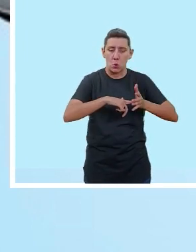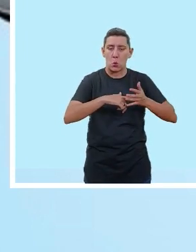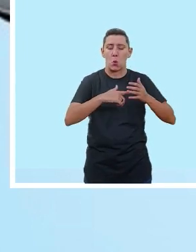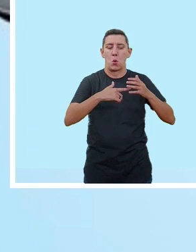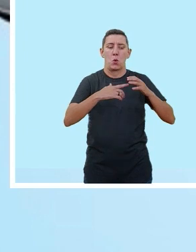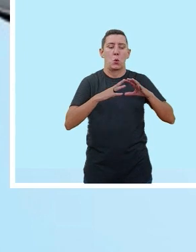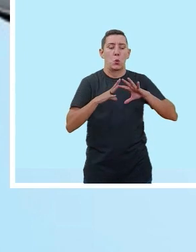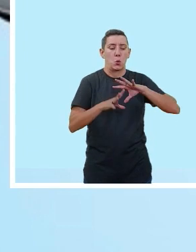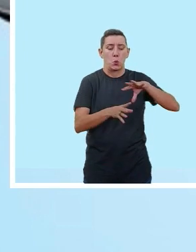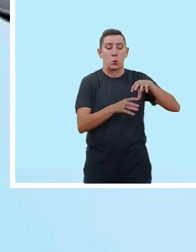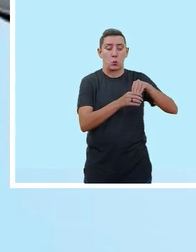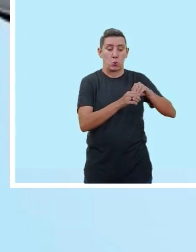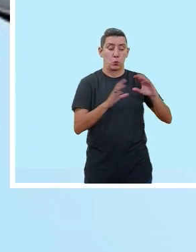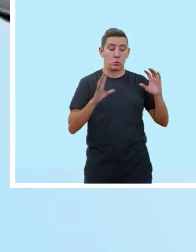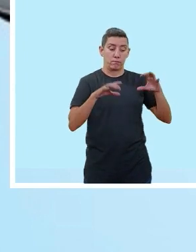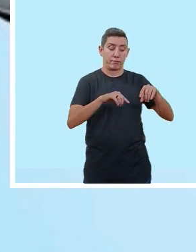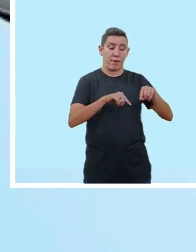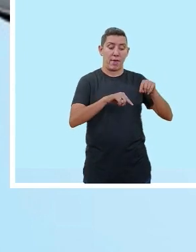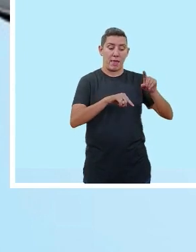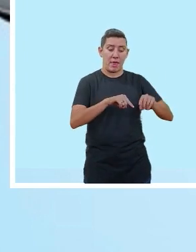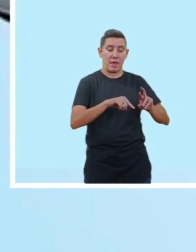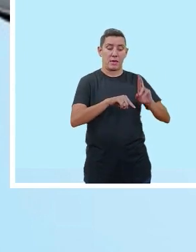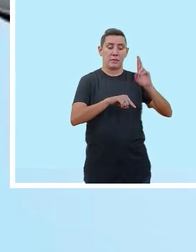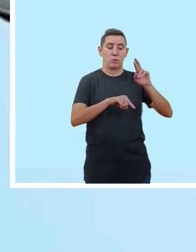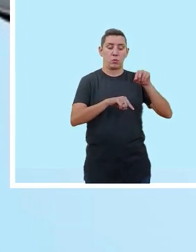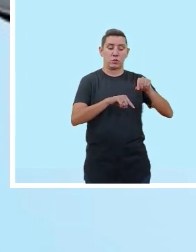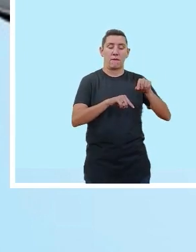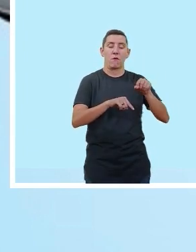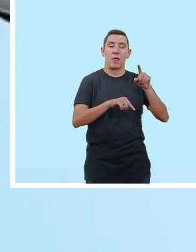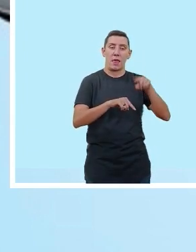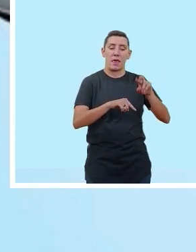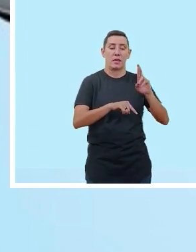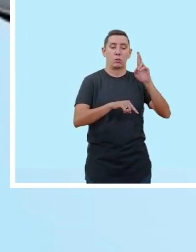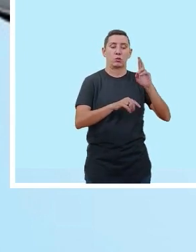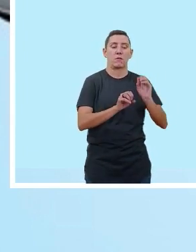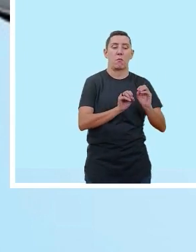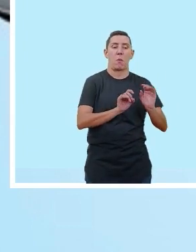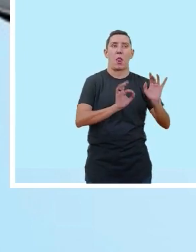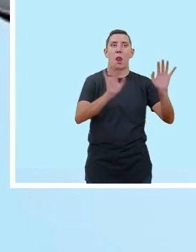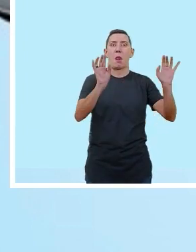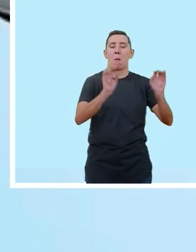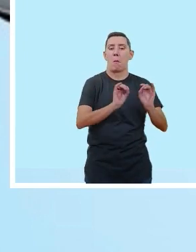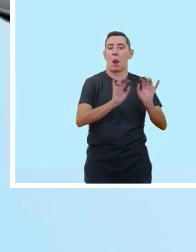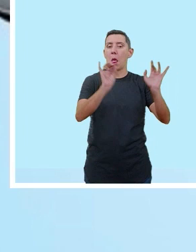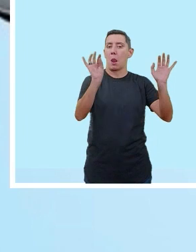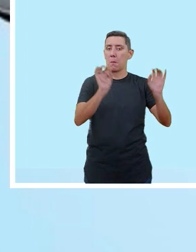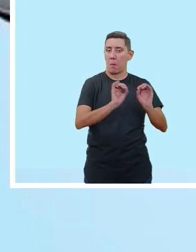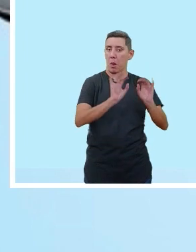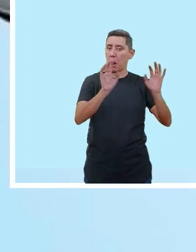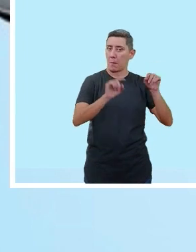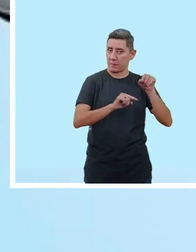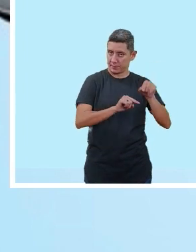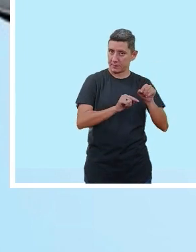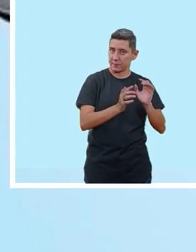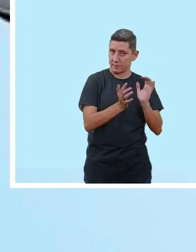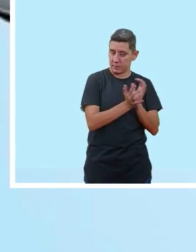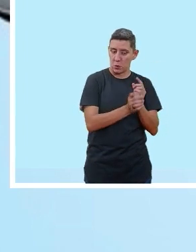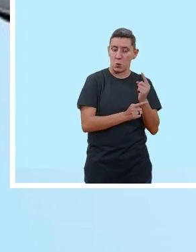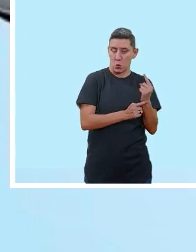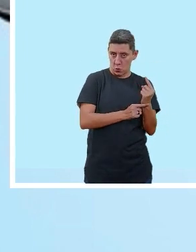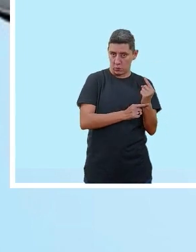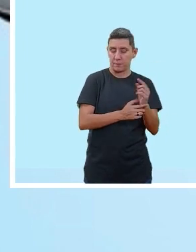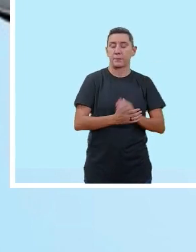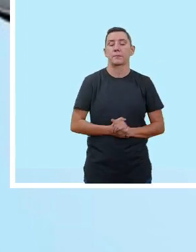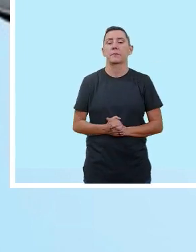estão relacionados diretamente com a empresa, estão sob o controle direto da empresa. Então, isso é emissão direta e o escopo 1,